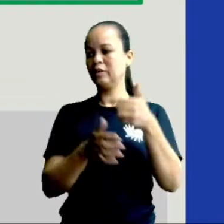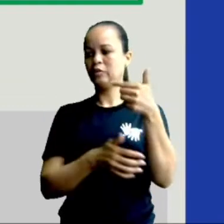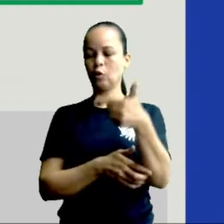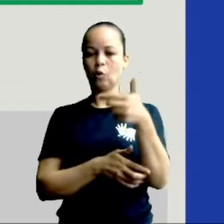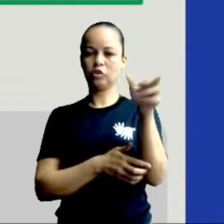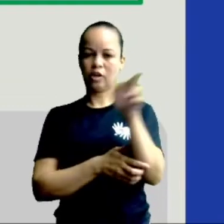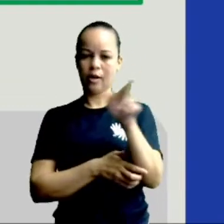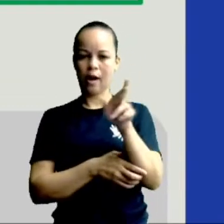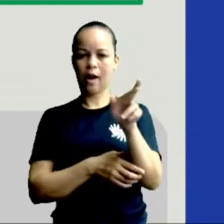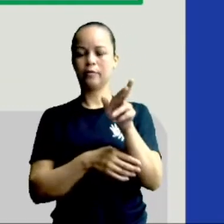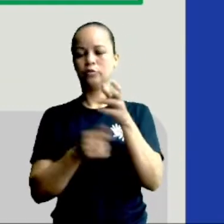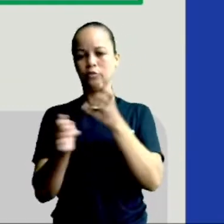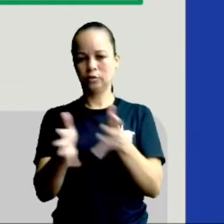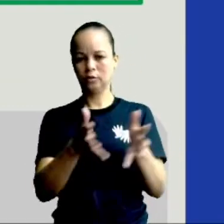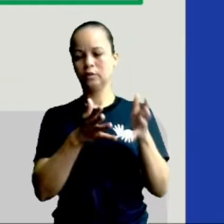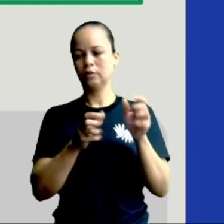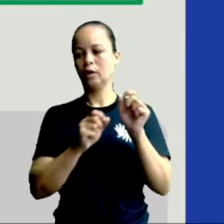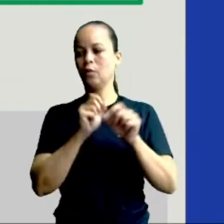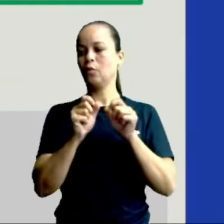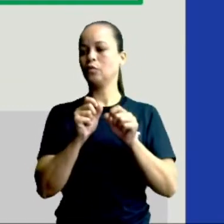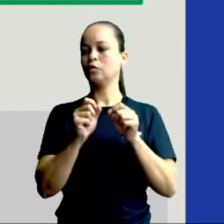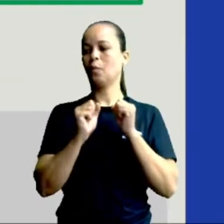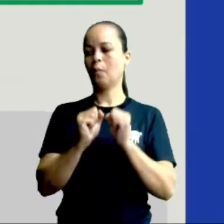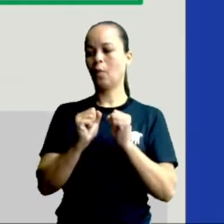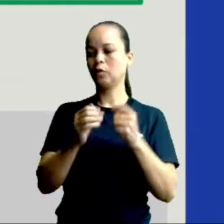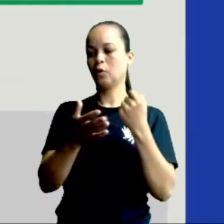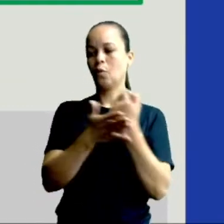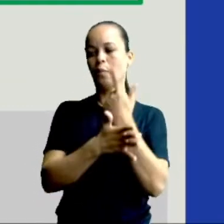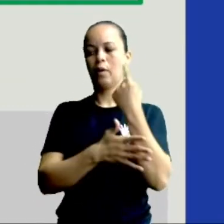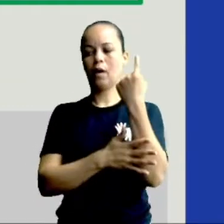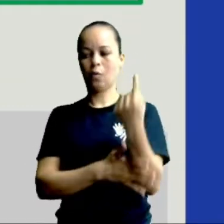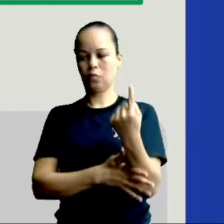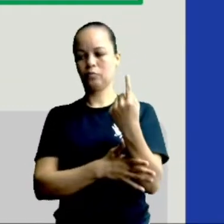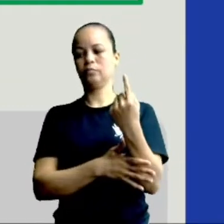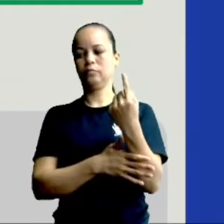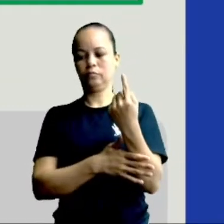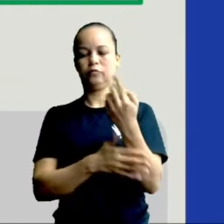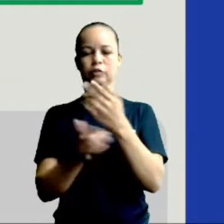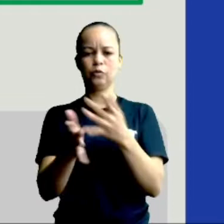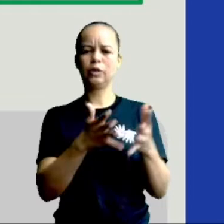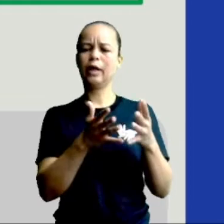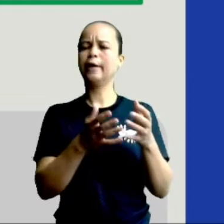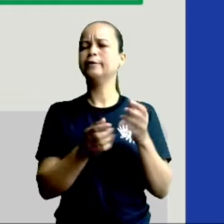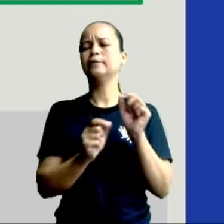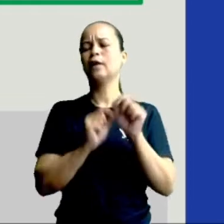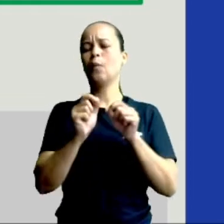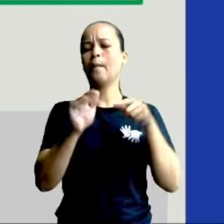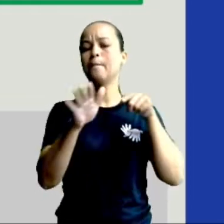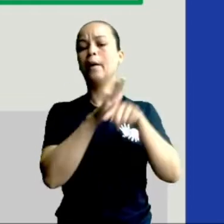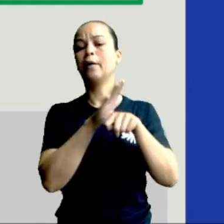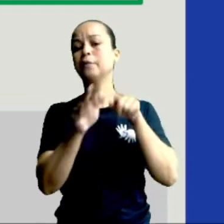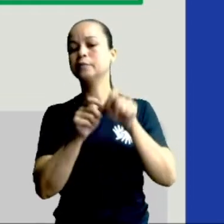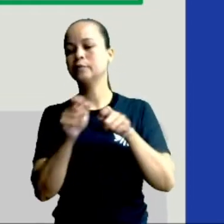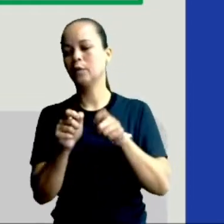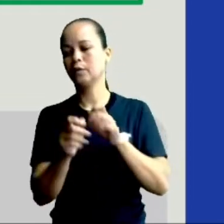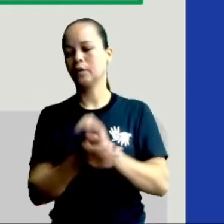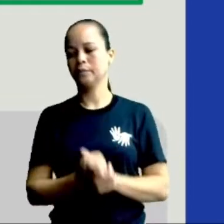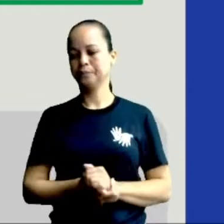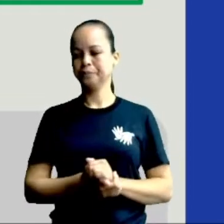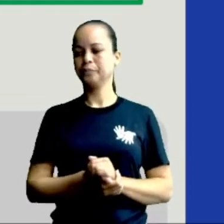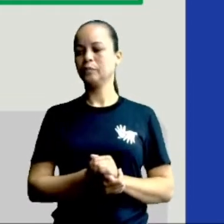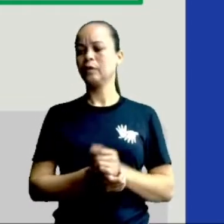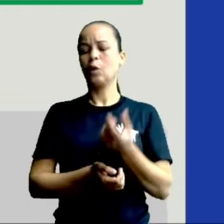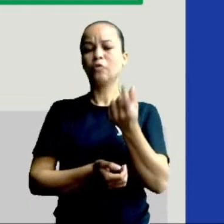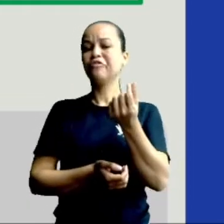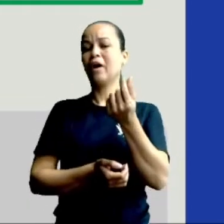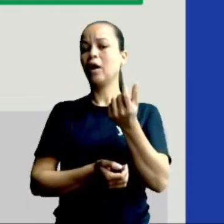perguntinha, quanto custou o pacote de figurinhas de super-heróis? Então presta bem atenção ao que está sendo pedido aí. Ele disse que